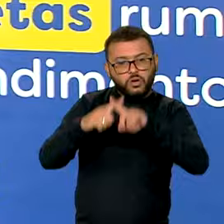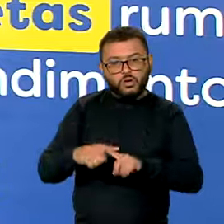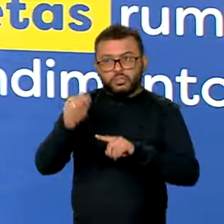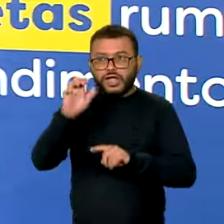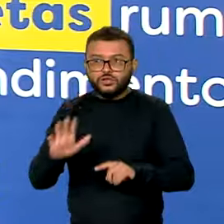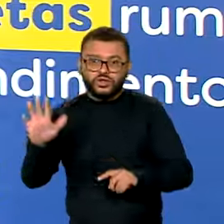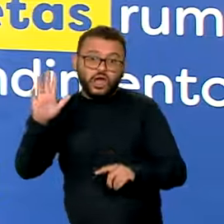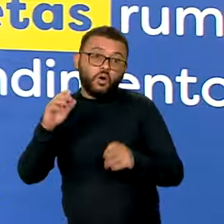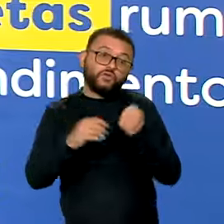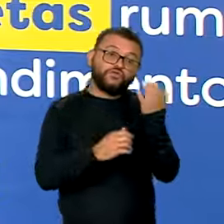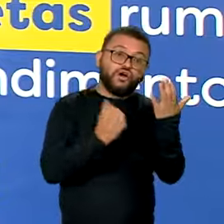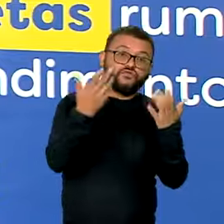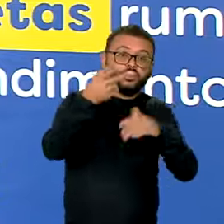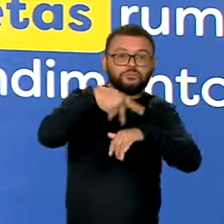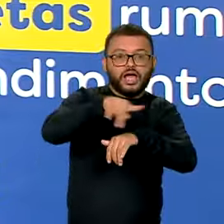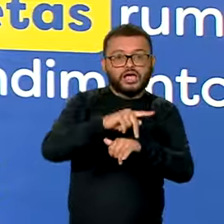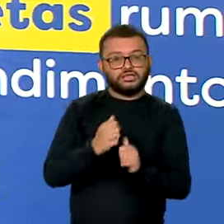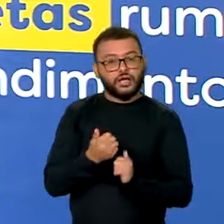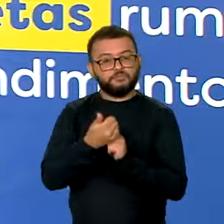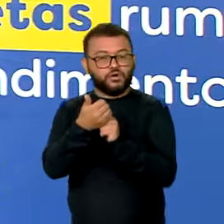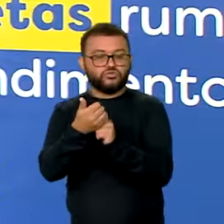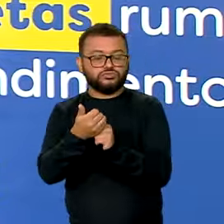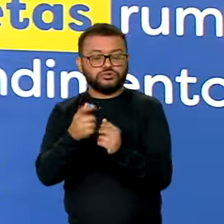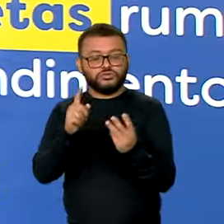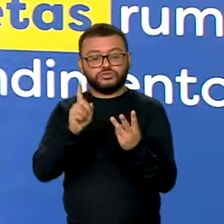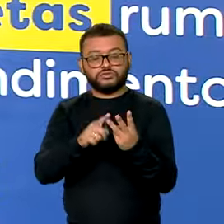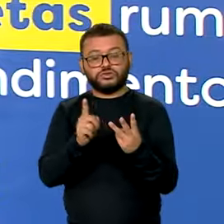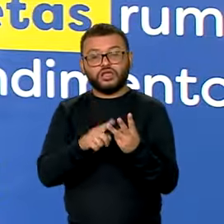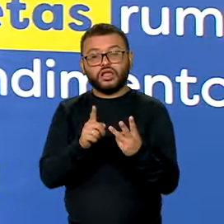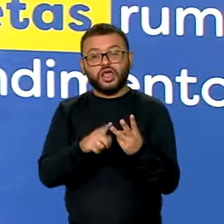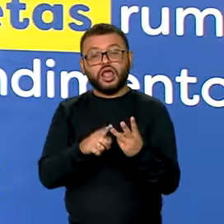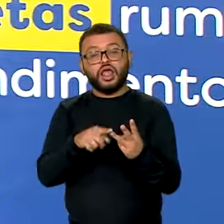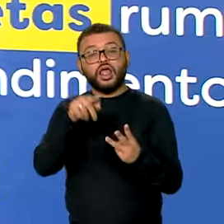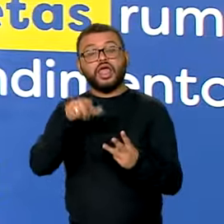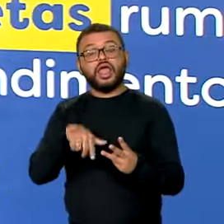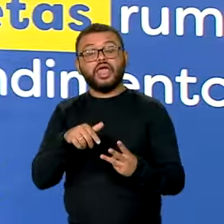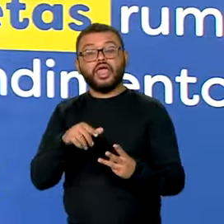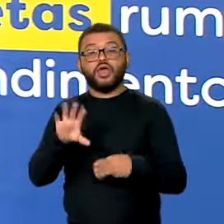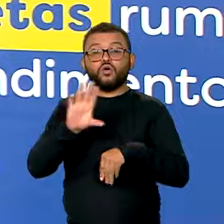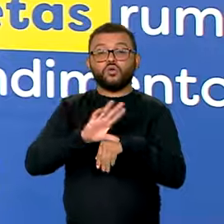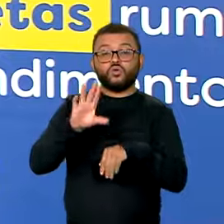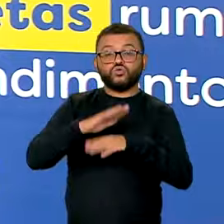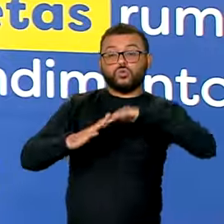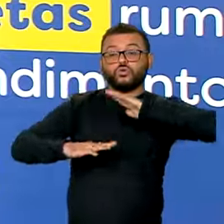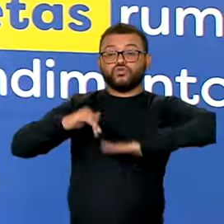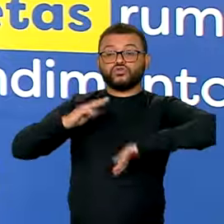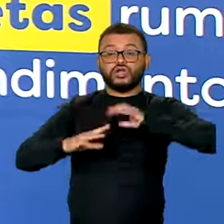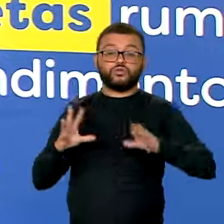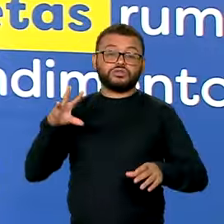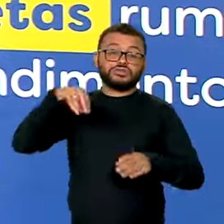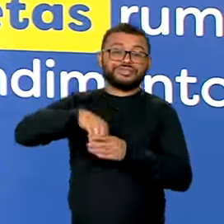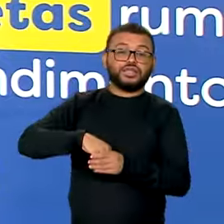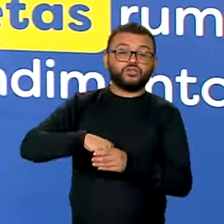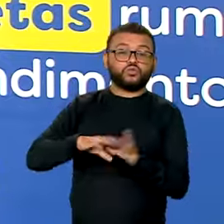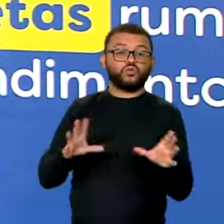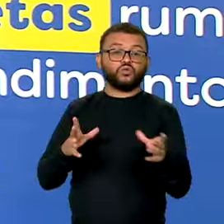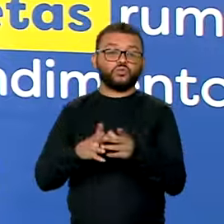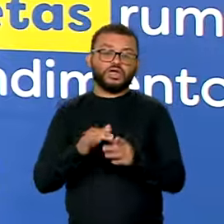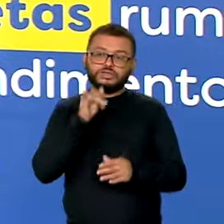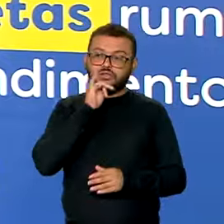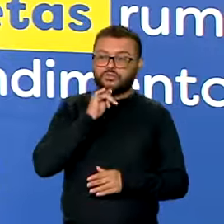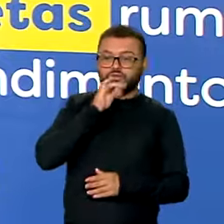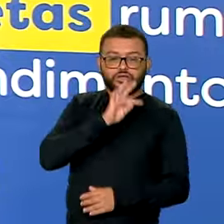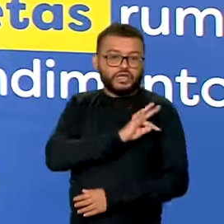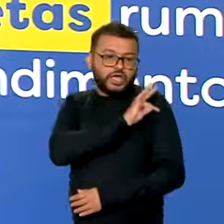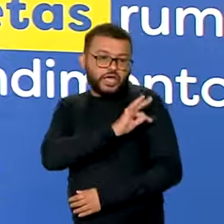nacionais e internacionais apoiados pelo programa. E o terceiro eixo é a capacitação desses profissionais que trabalham diretamente com os atletas.